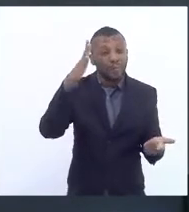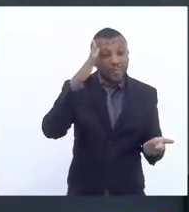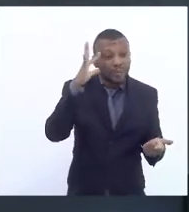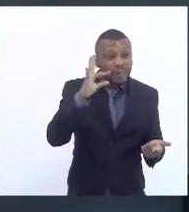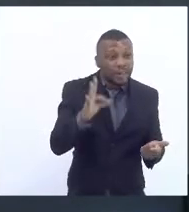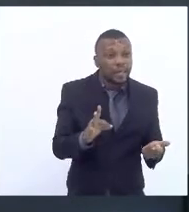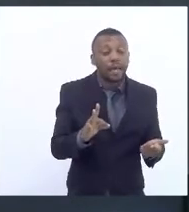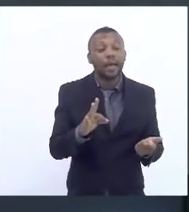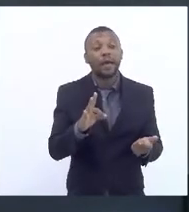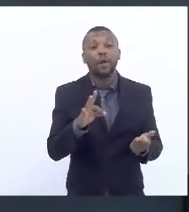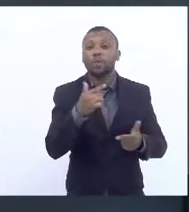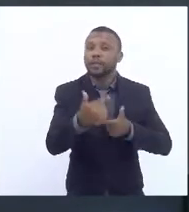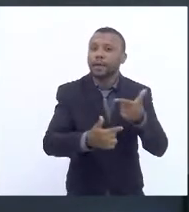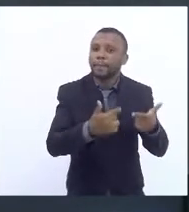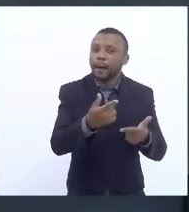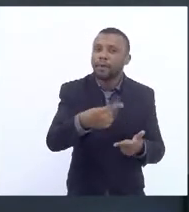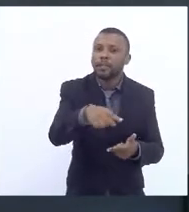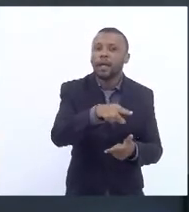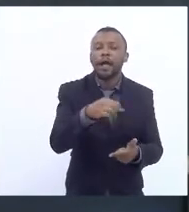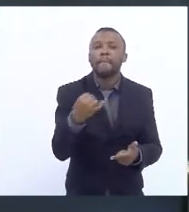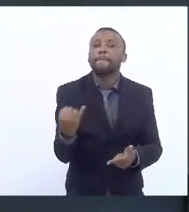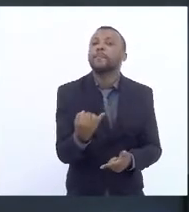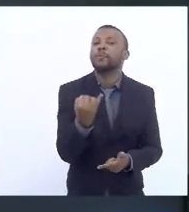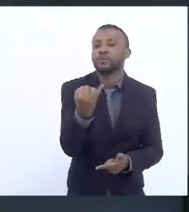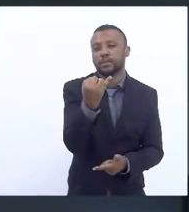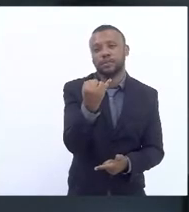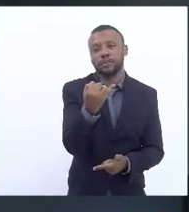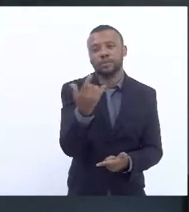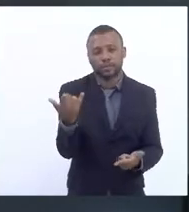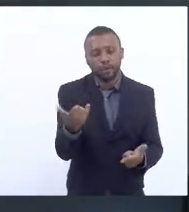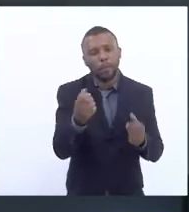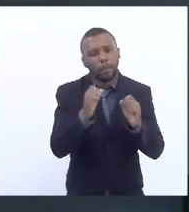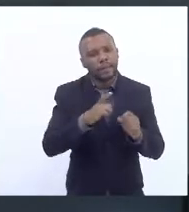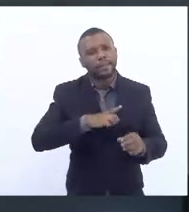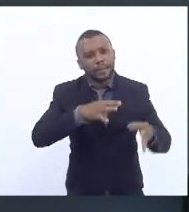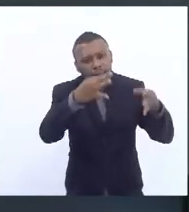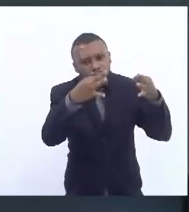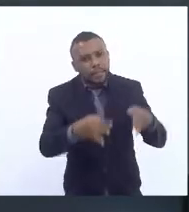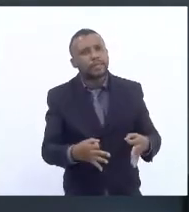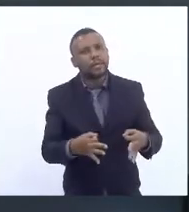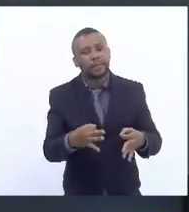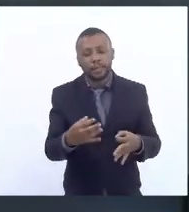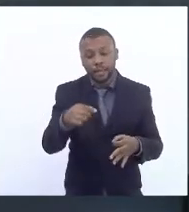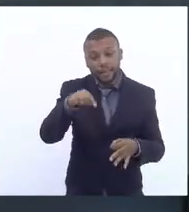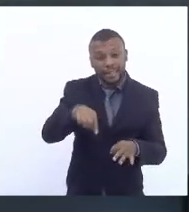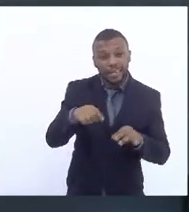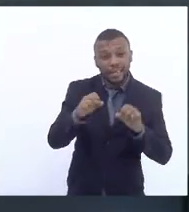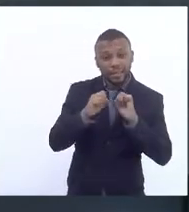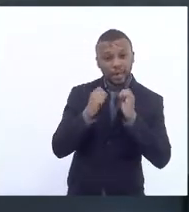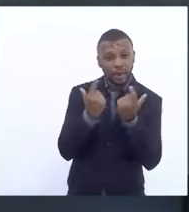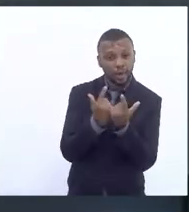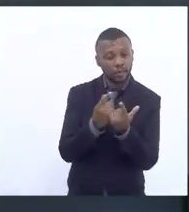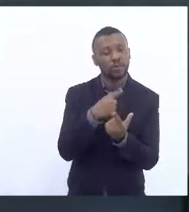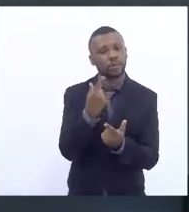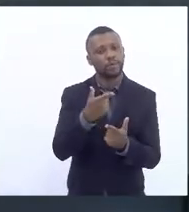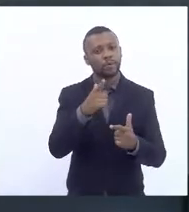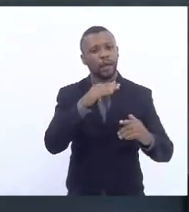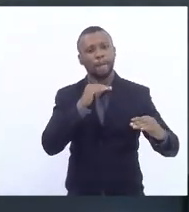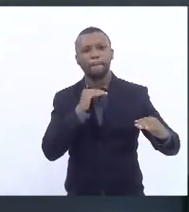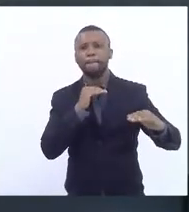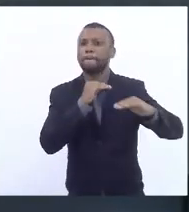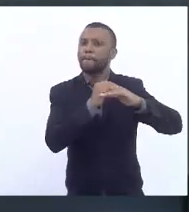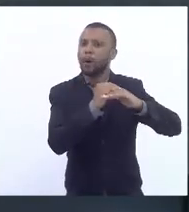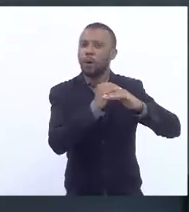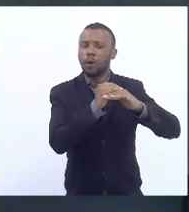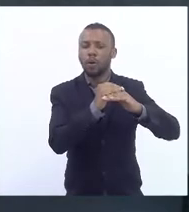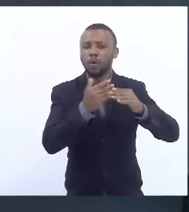de vocês. E isto daí pode ficar certo. Aqui nesta casa, nós vamos estar ombro a ombro com vocês